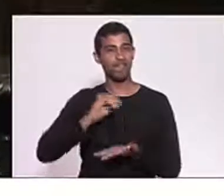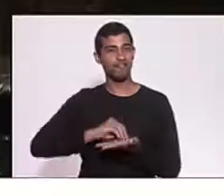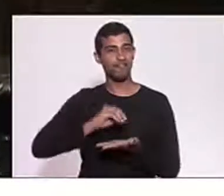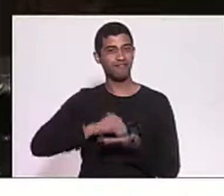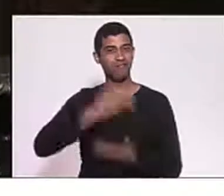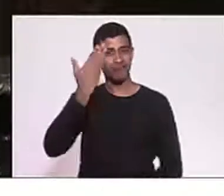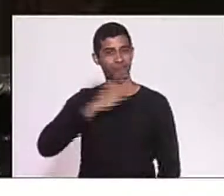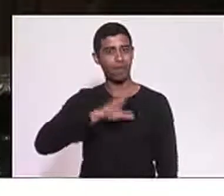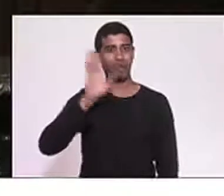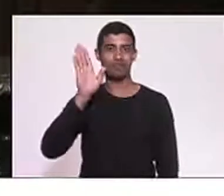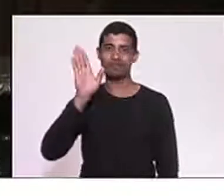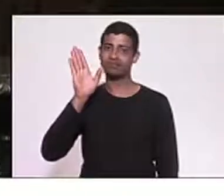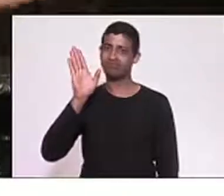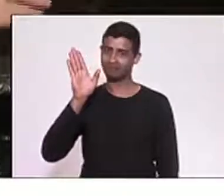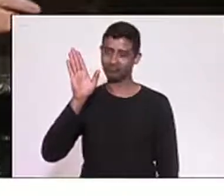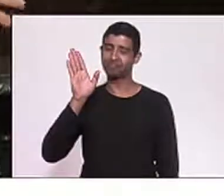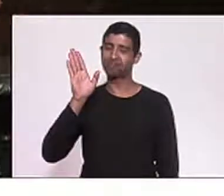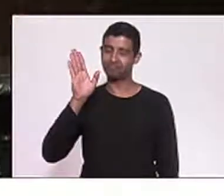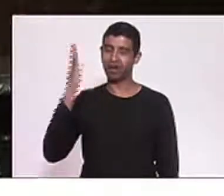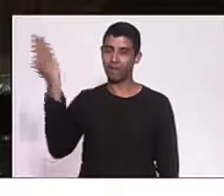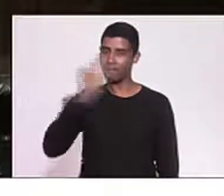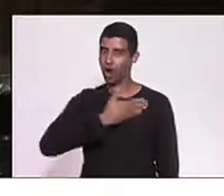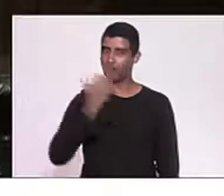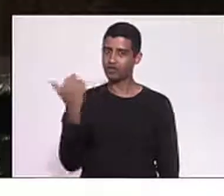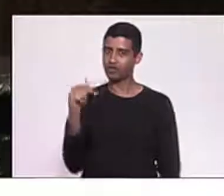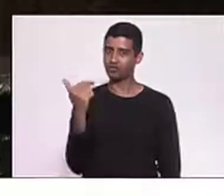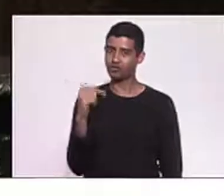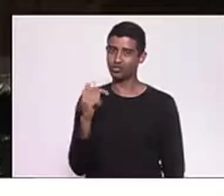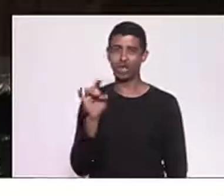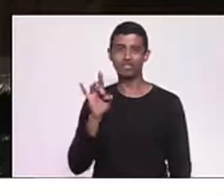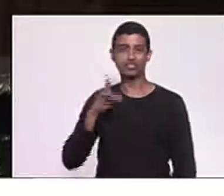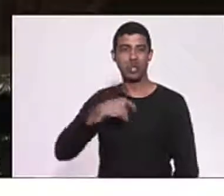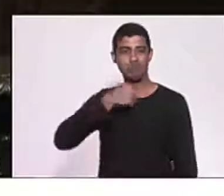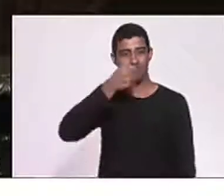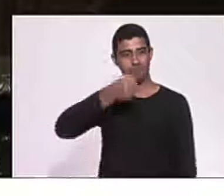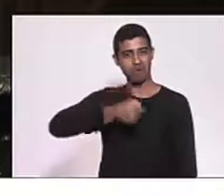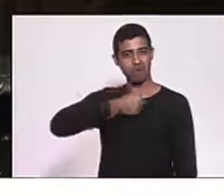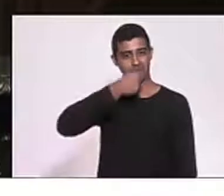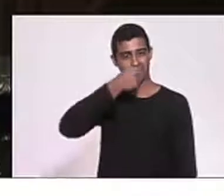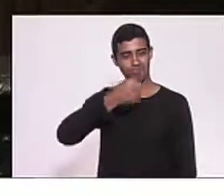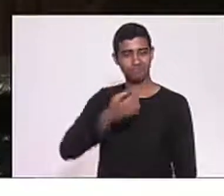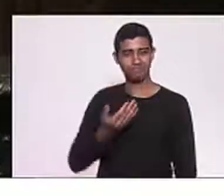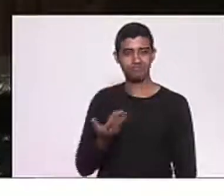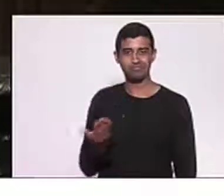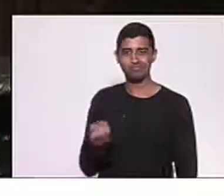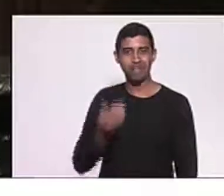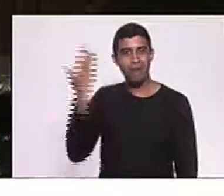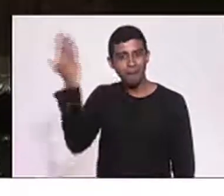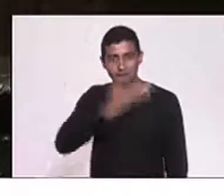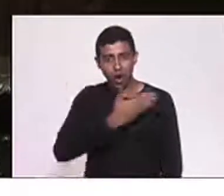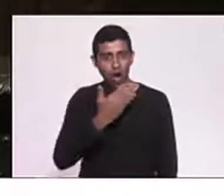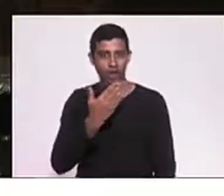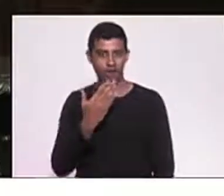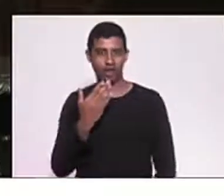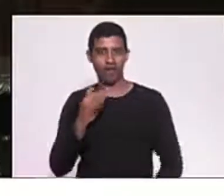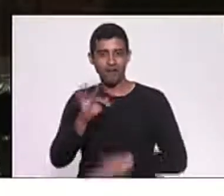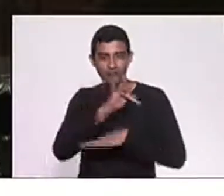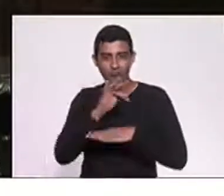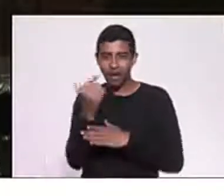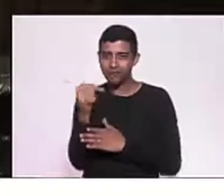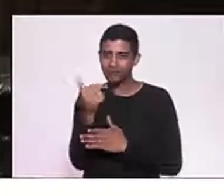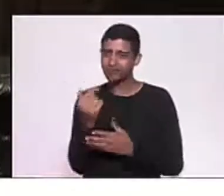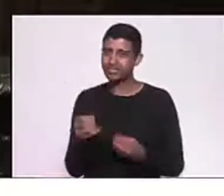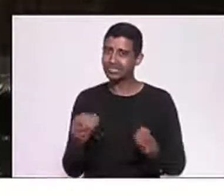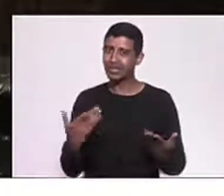consistência, porque era um mero depoimento, não tinha prova formal.